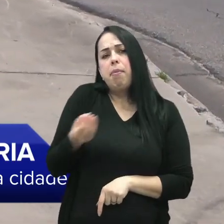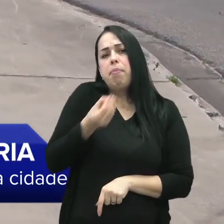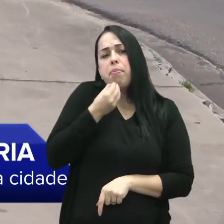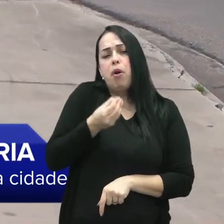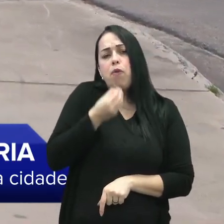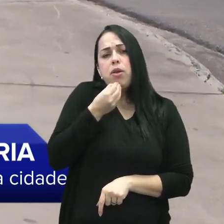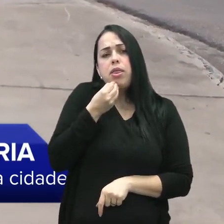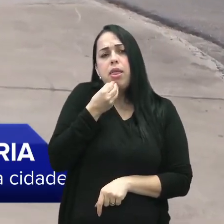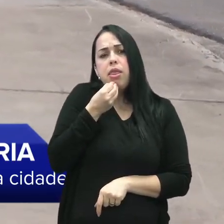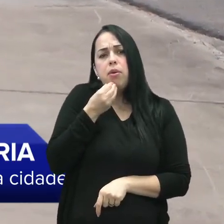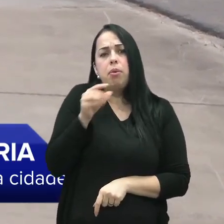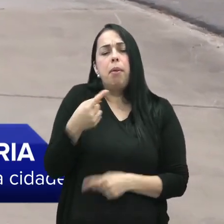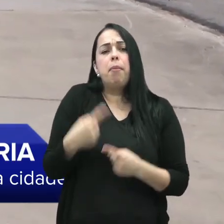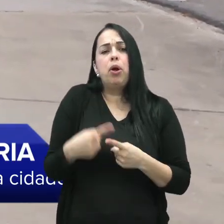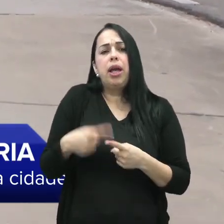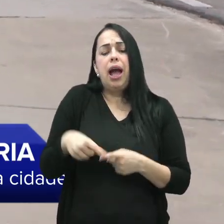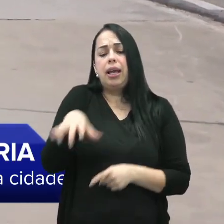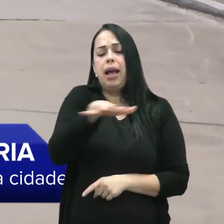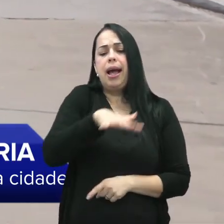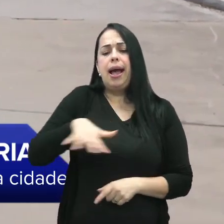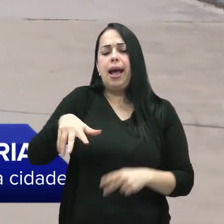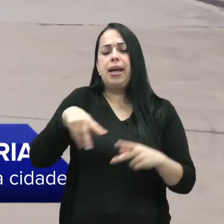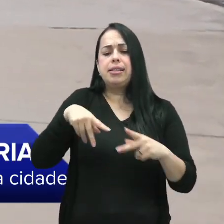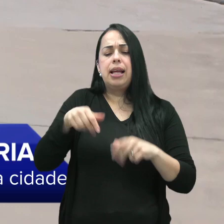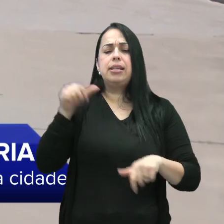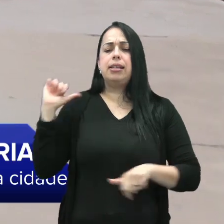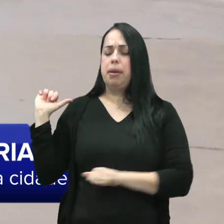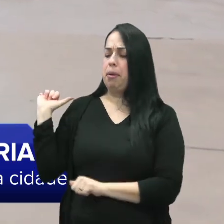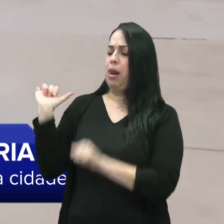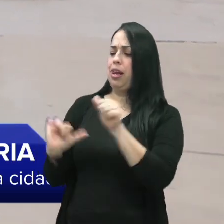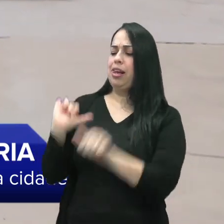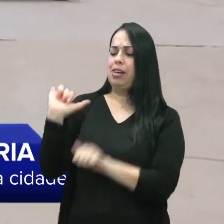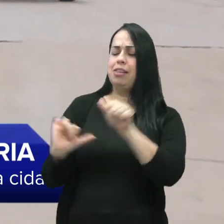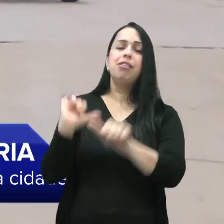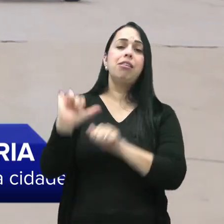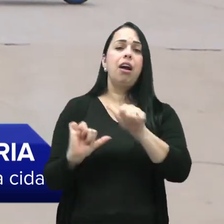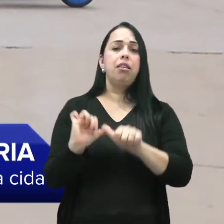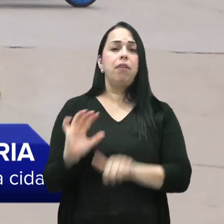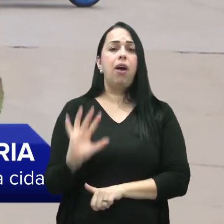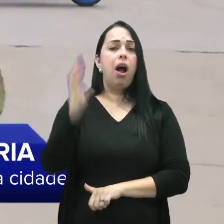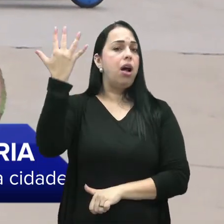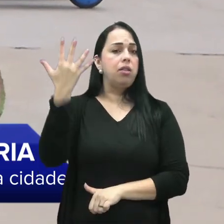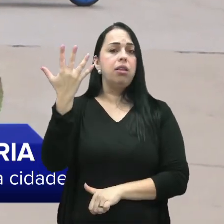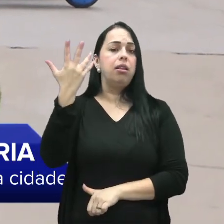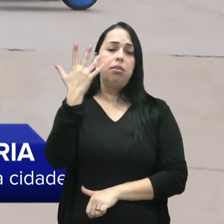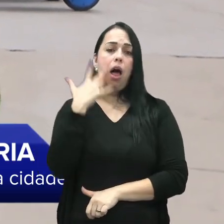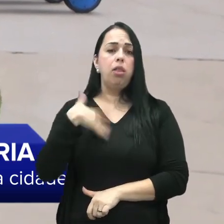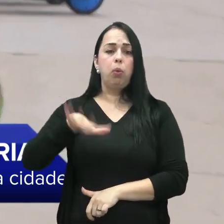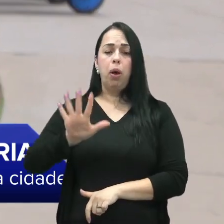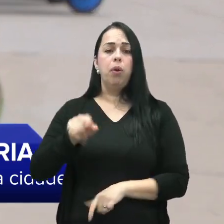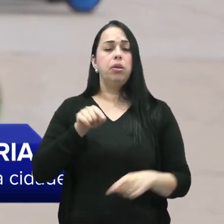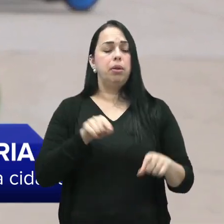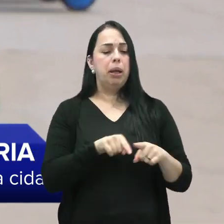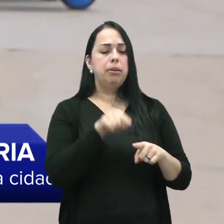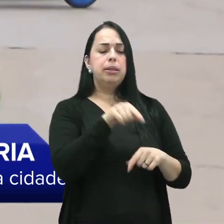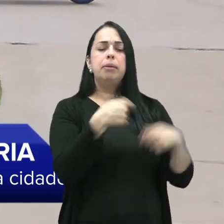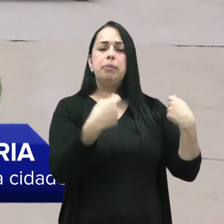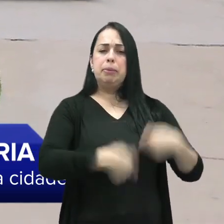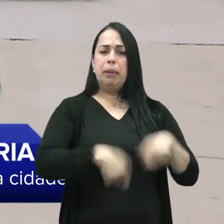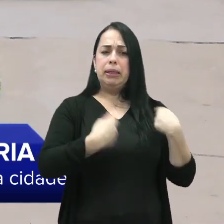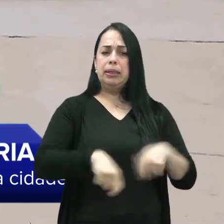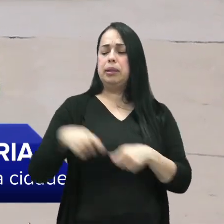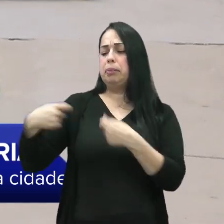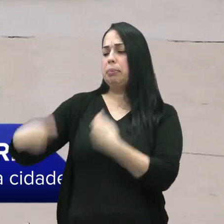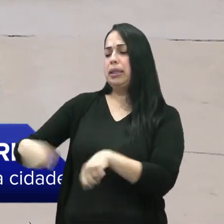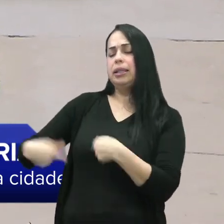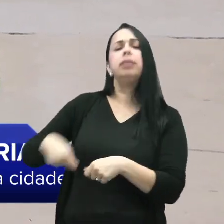da cidade. A cidade é um organismo vivo que vai se modificando, então isso vai acontecendo conforme a